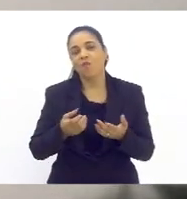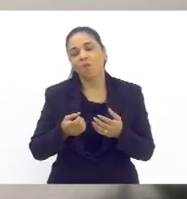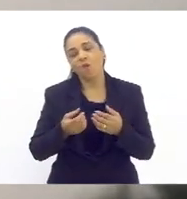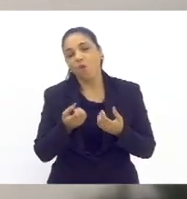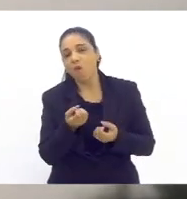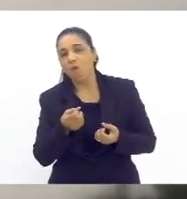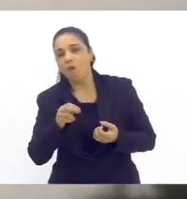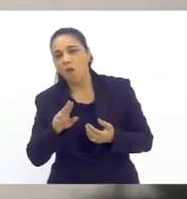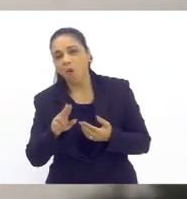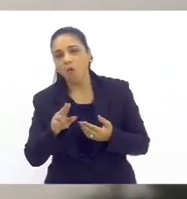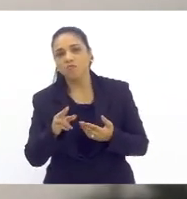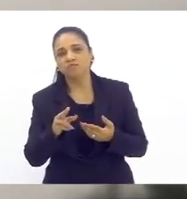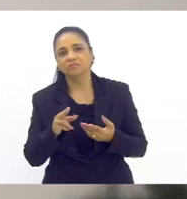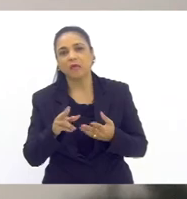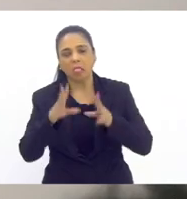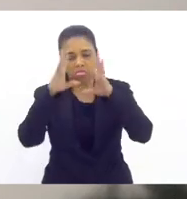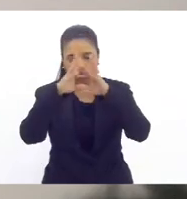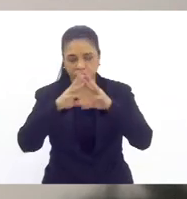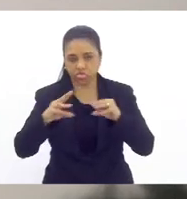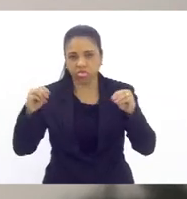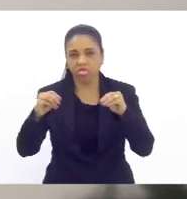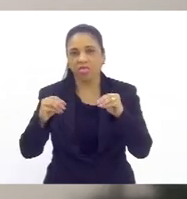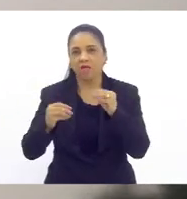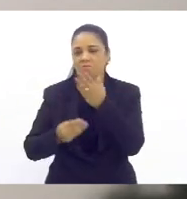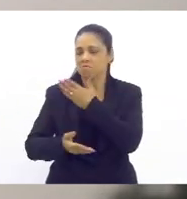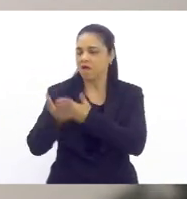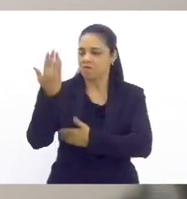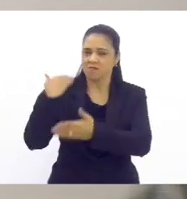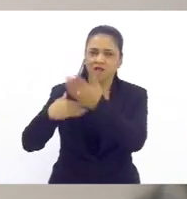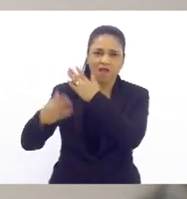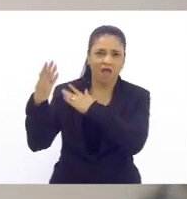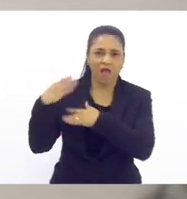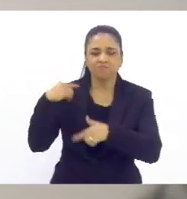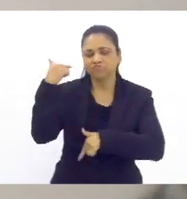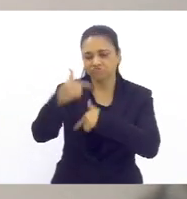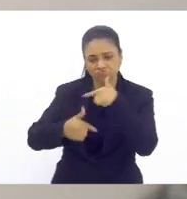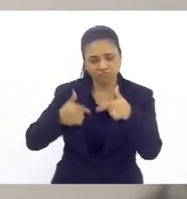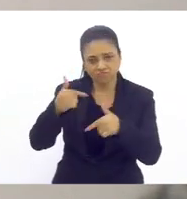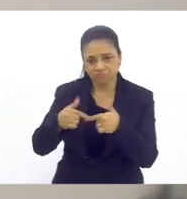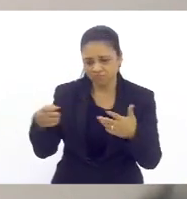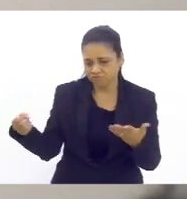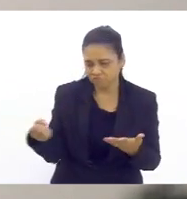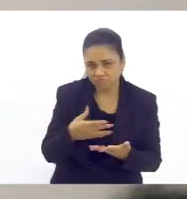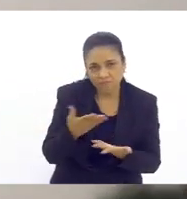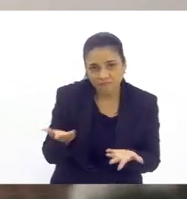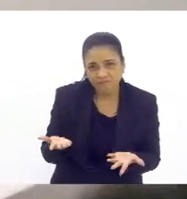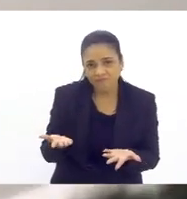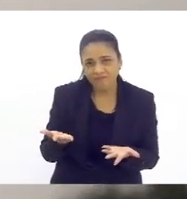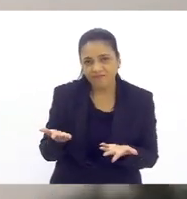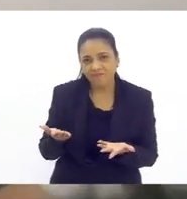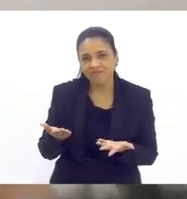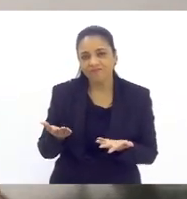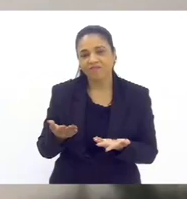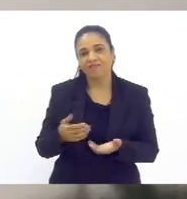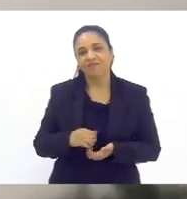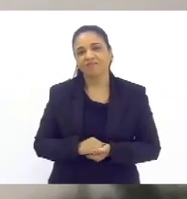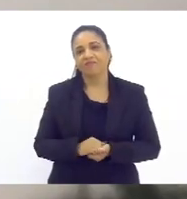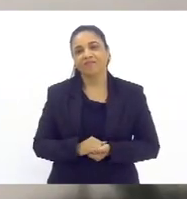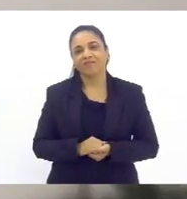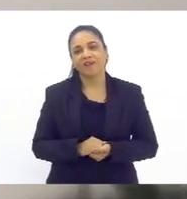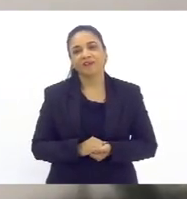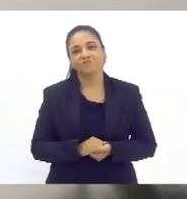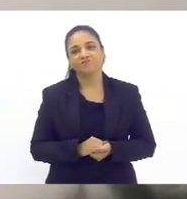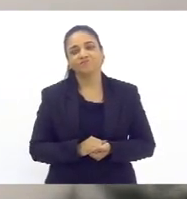passivo que a gente ainda precisa trabalhar e atuar Então eu só vou